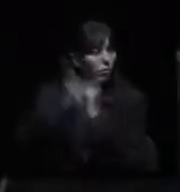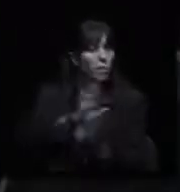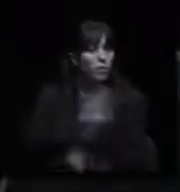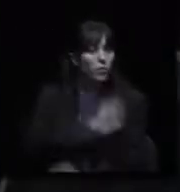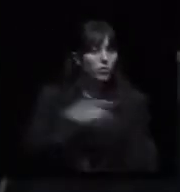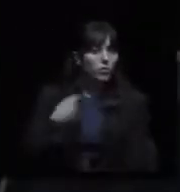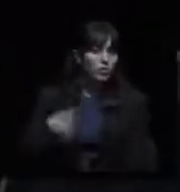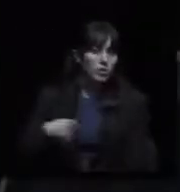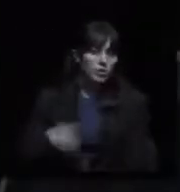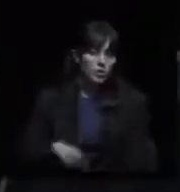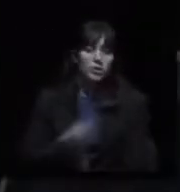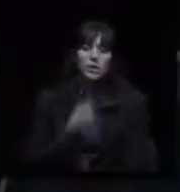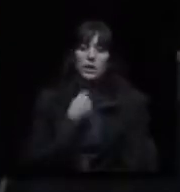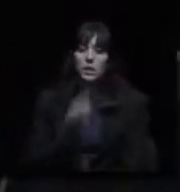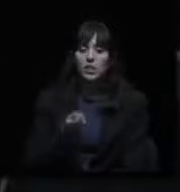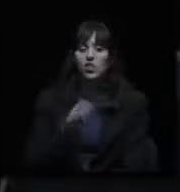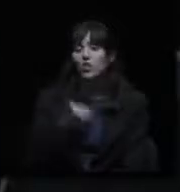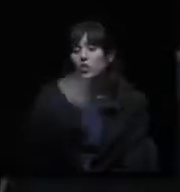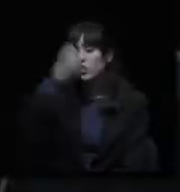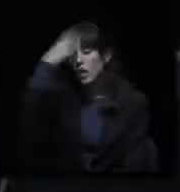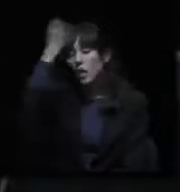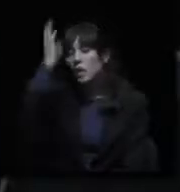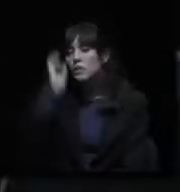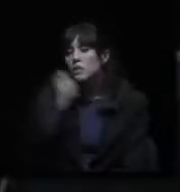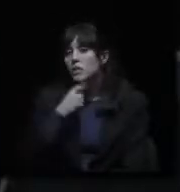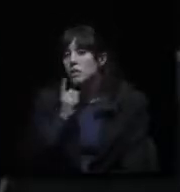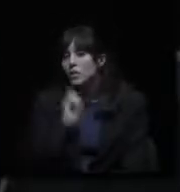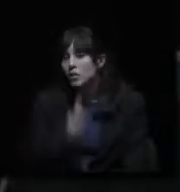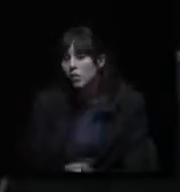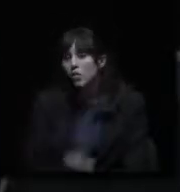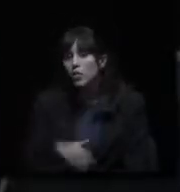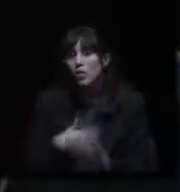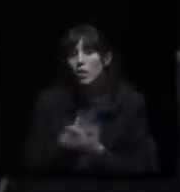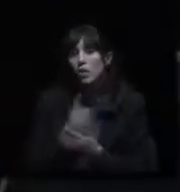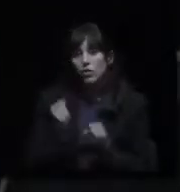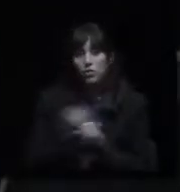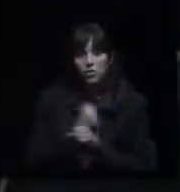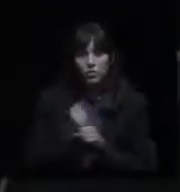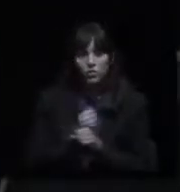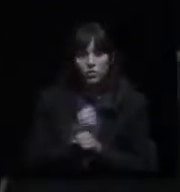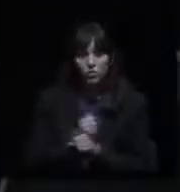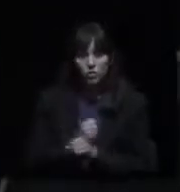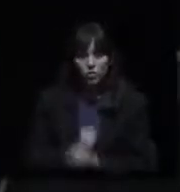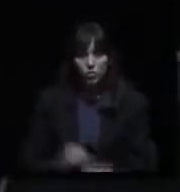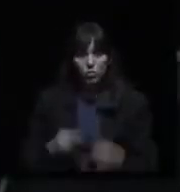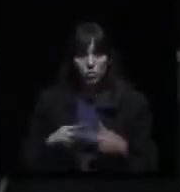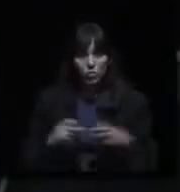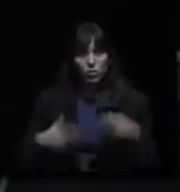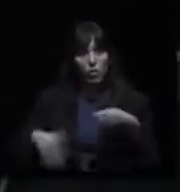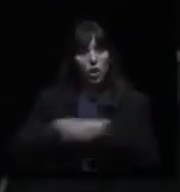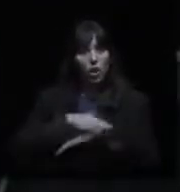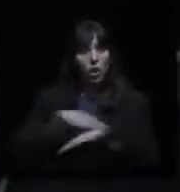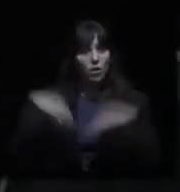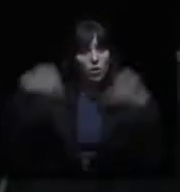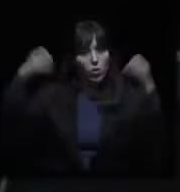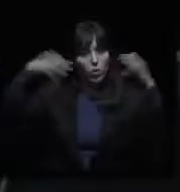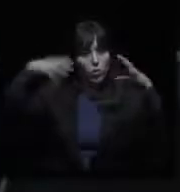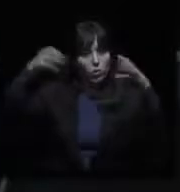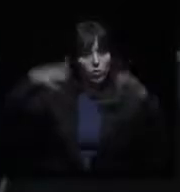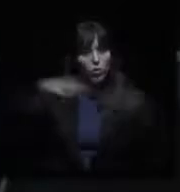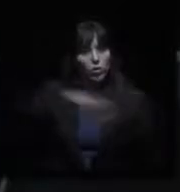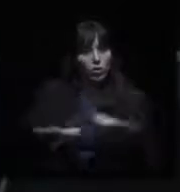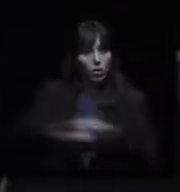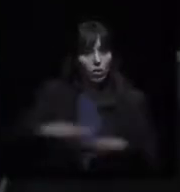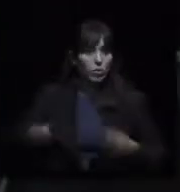esquece de dizer que esta medida é uma autêntica externalização dos serviços municipais na área da iluminação pública, cuja